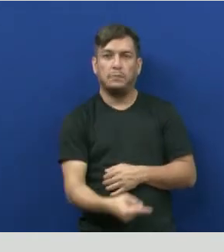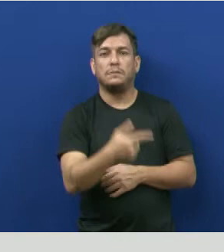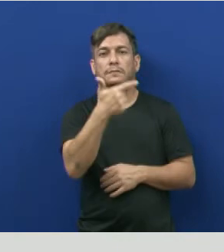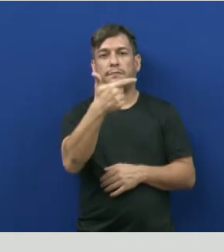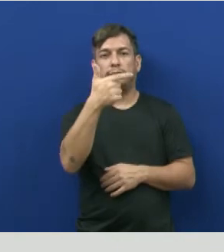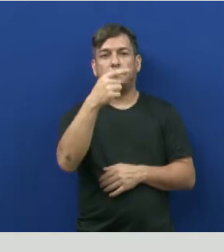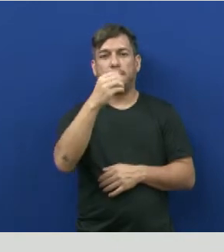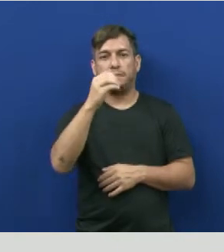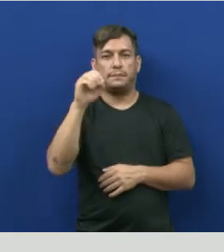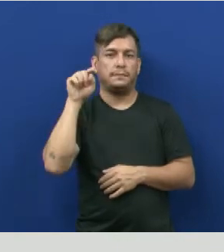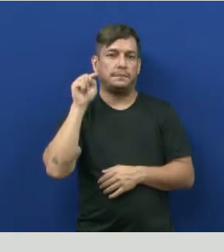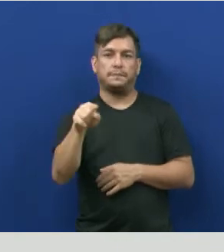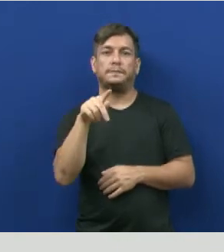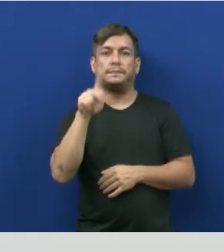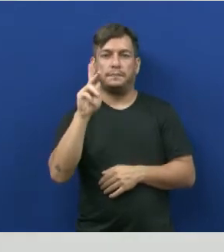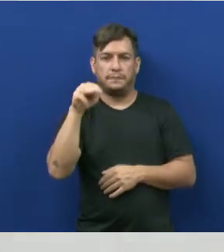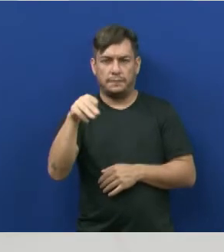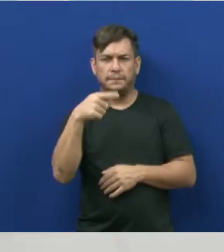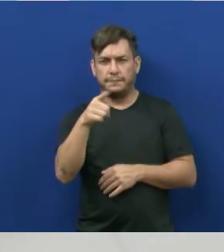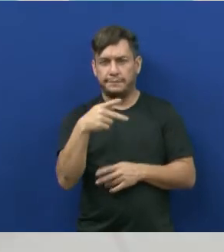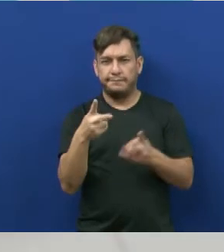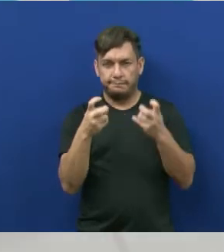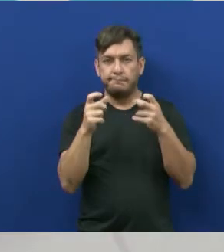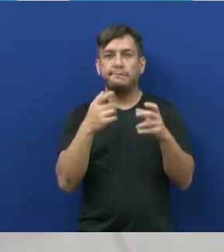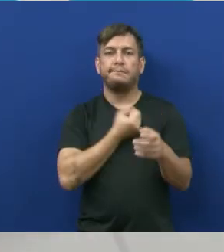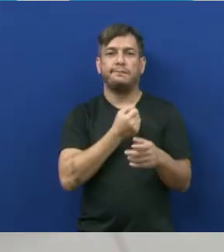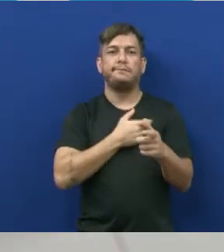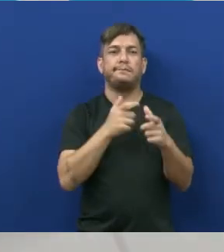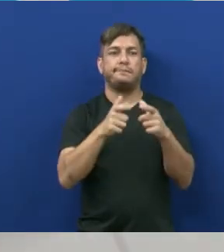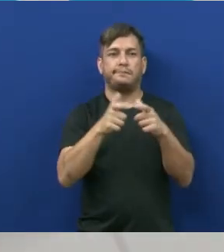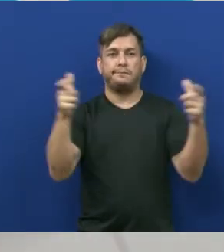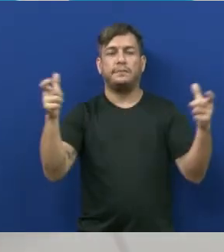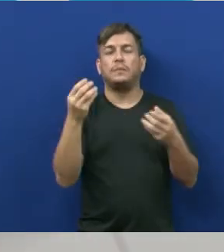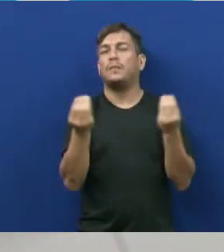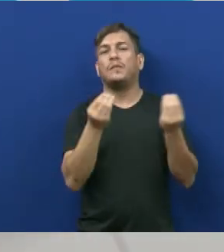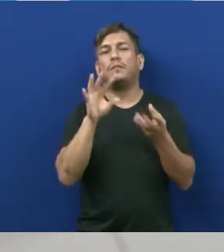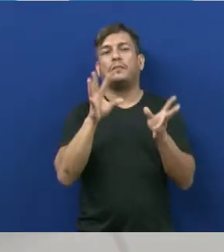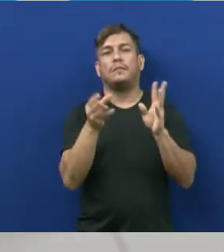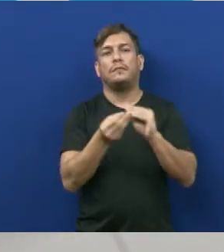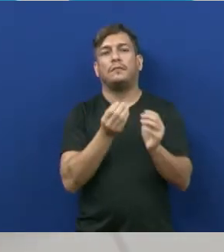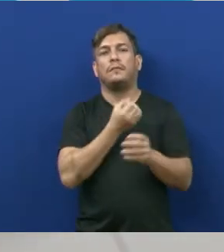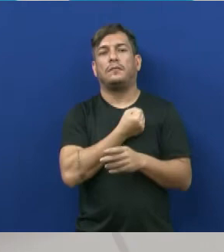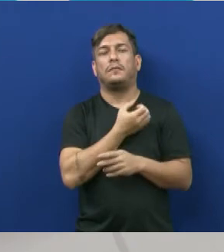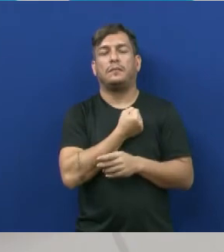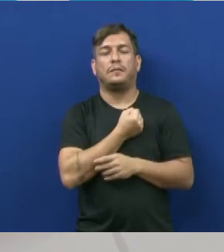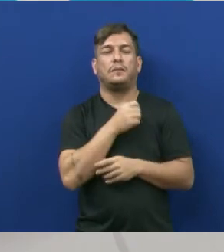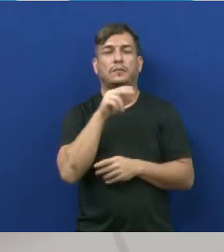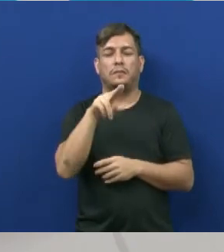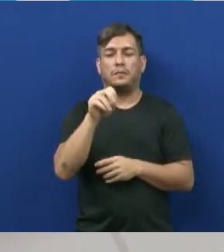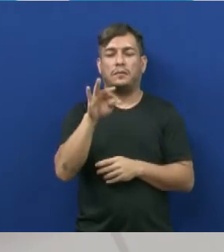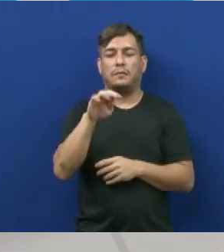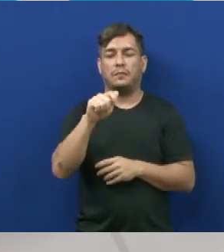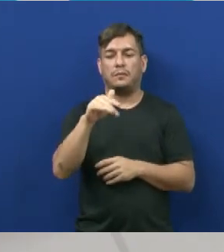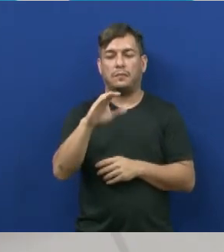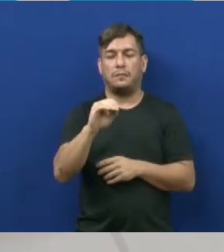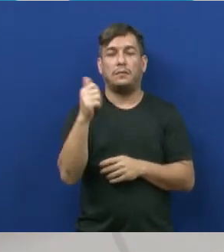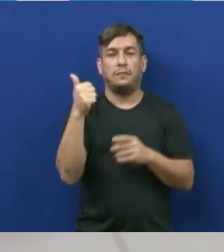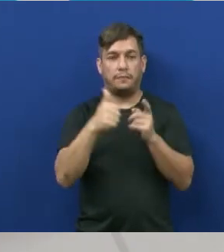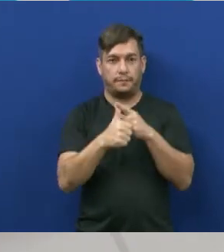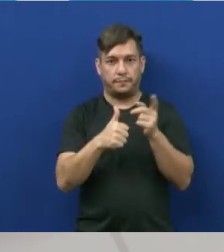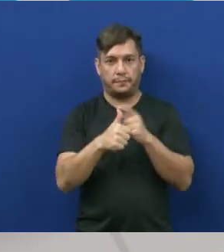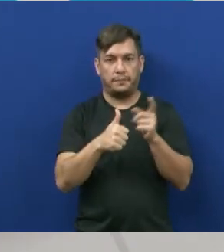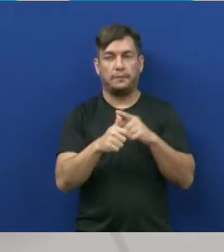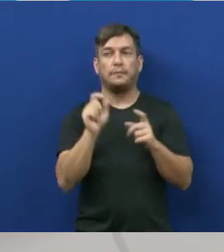108.200.000 quilômetros. Perceba que é um número muito grande. Como que eu vou transformar esse número em uma notação científica? Primeiro passo